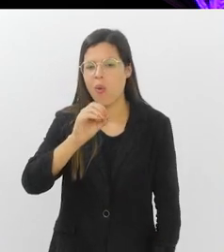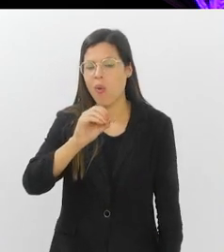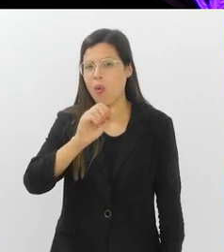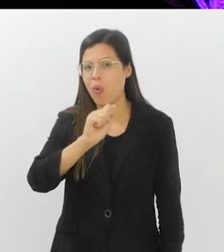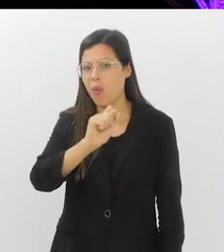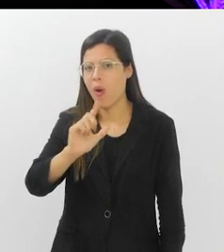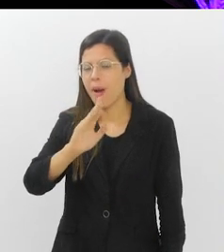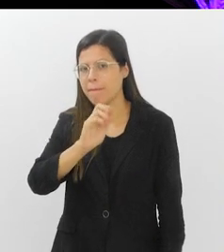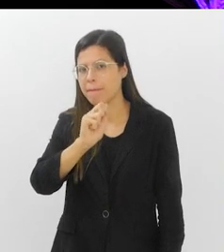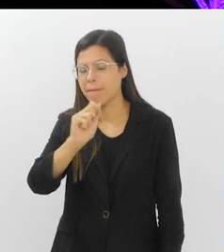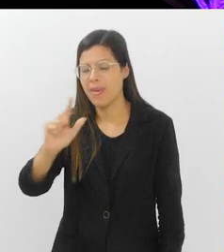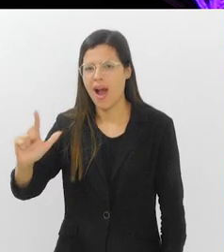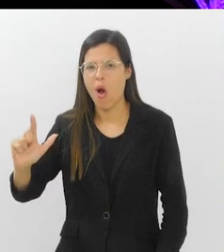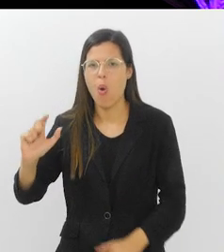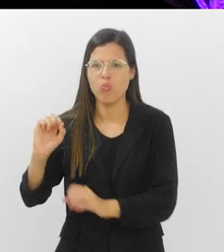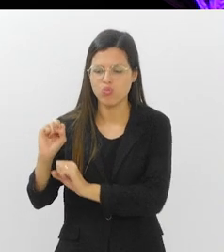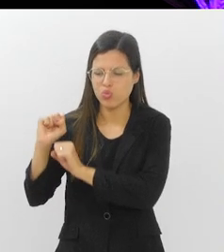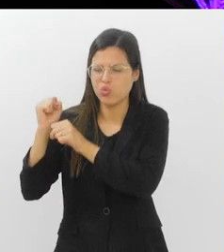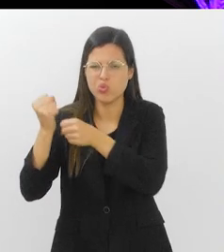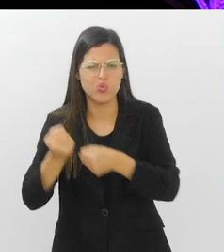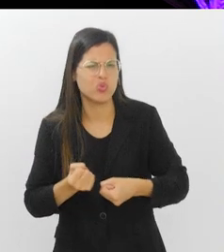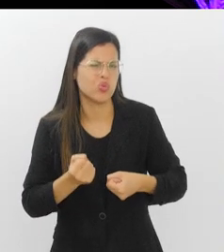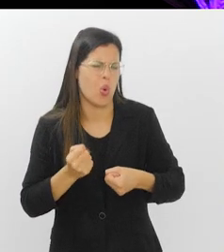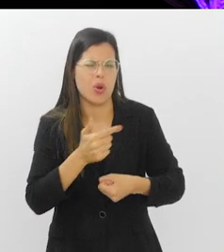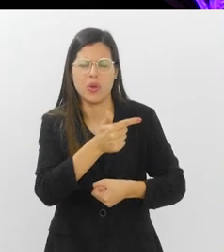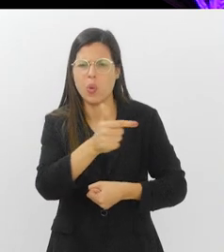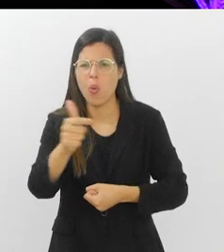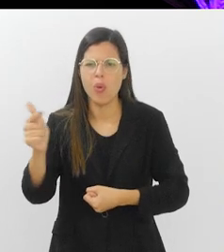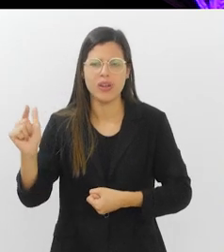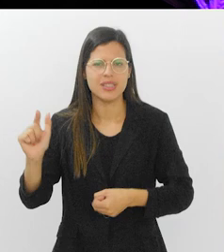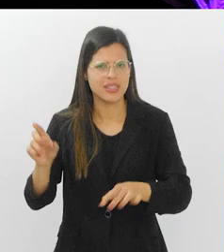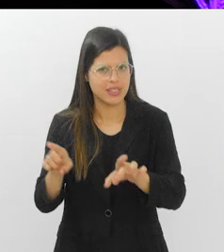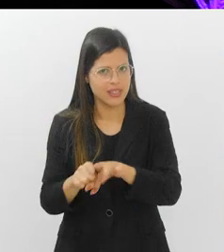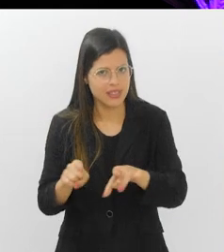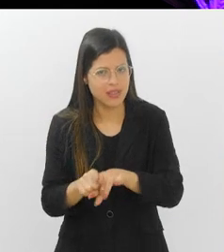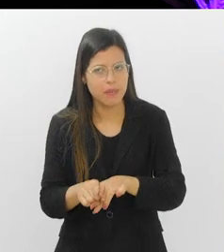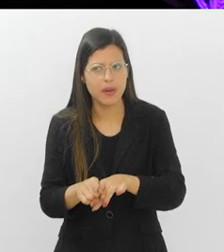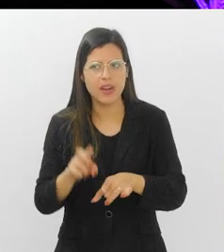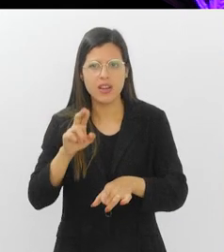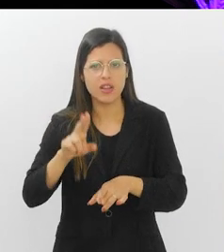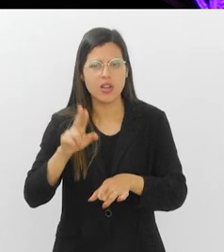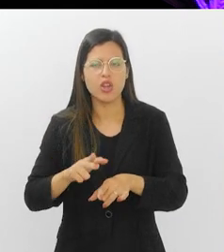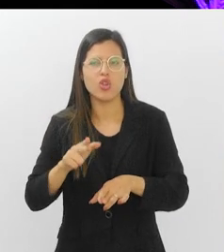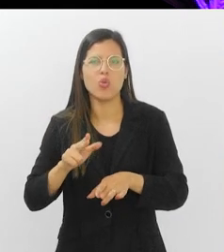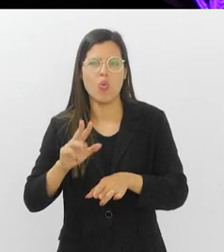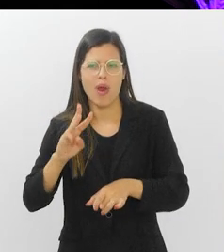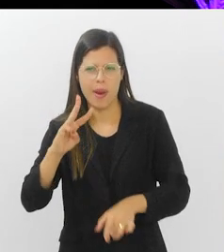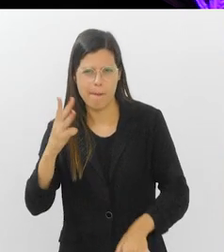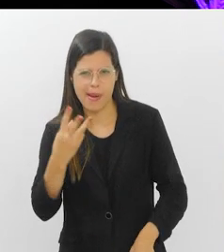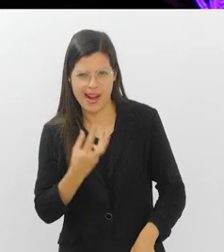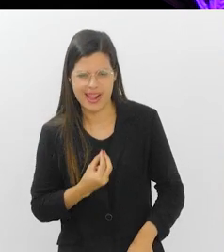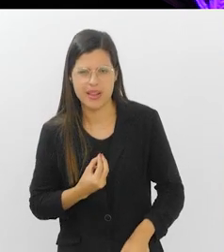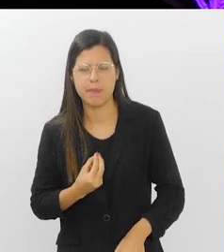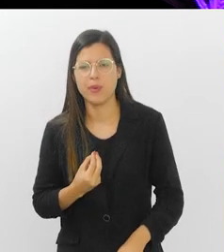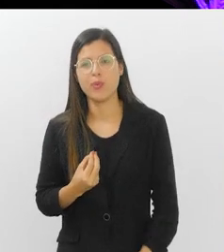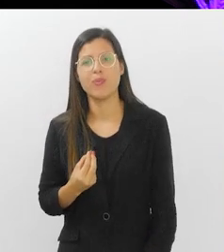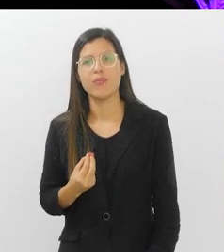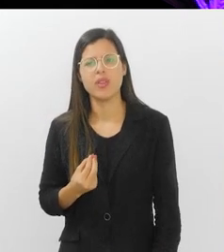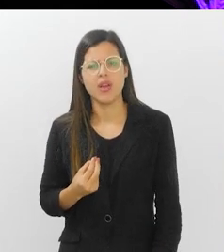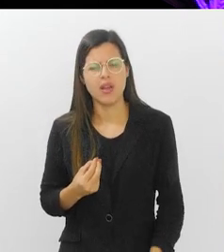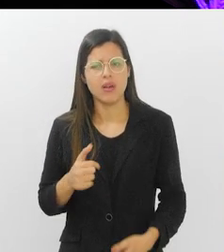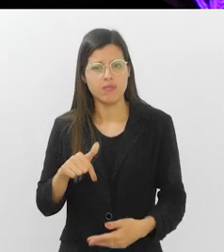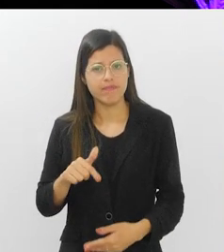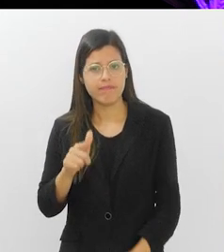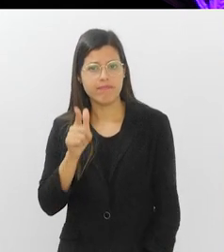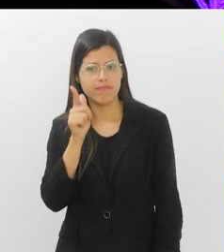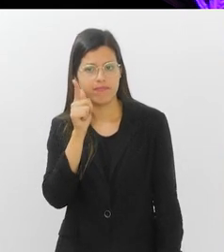futebol judô e e outros inclusive que né não são eh paralímpicos né Uhum e e acabei me